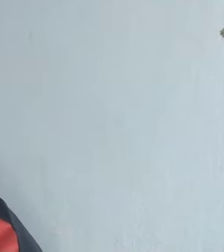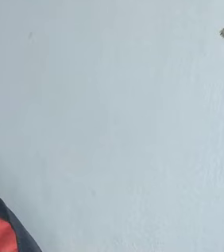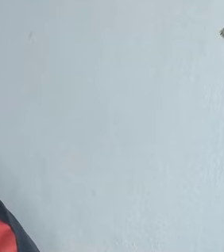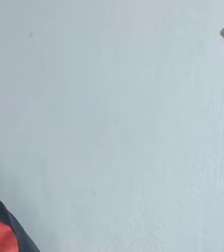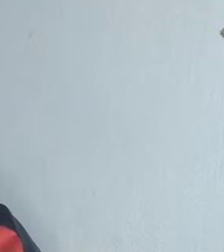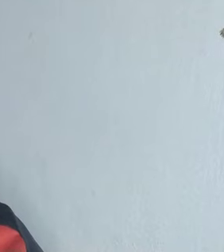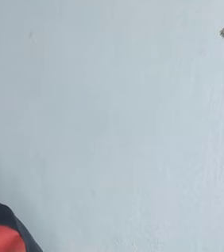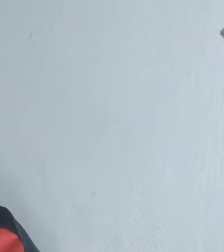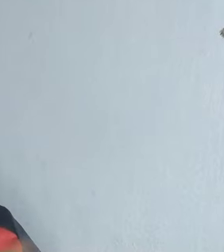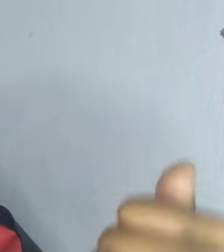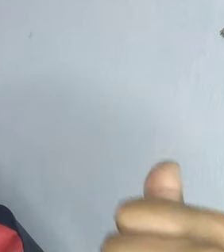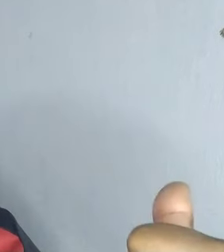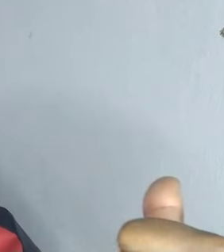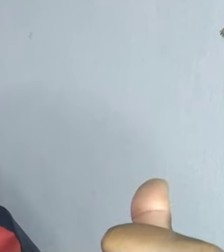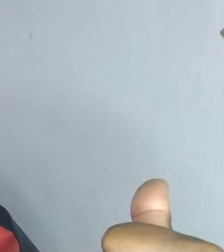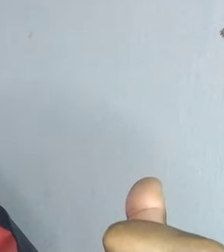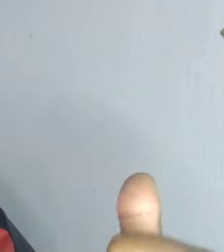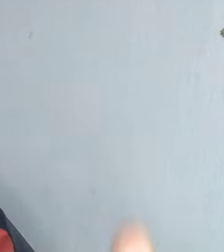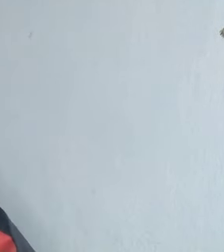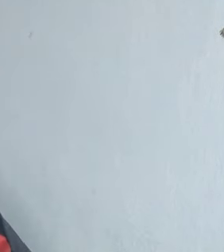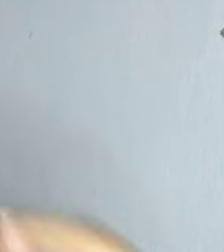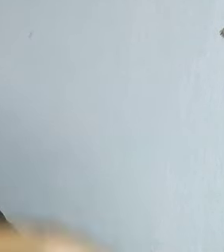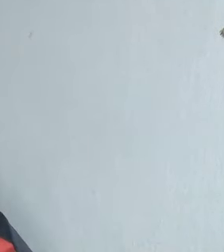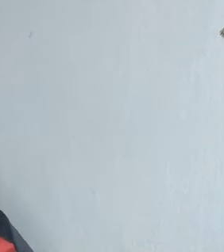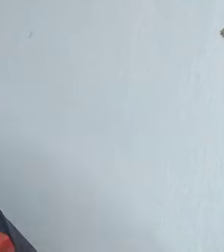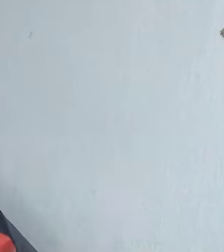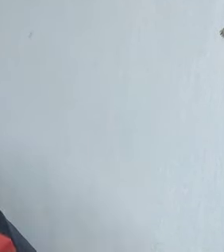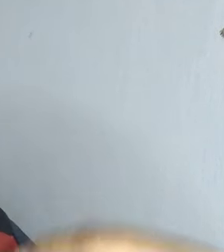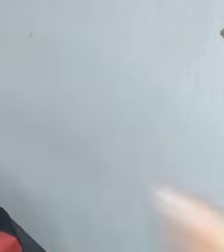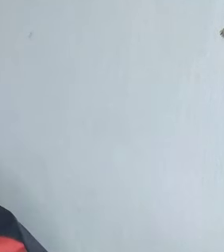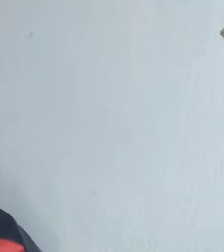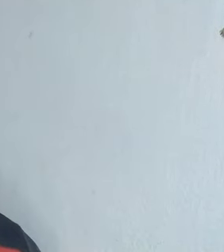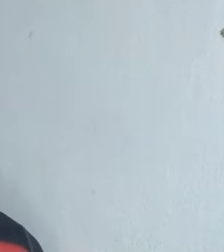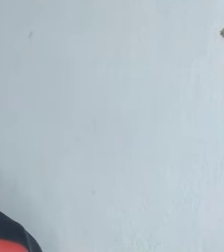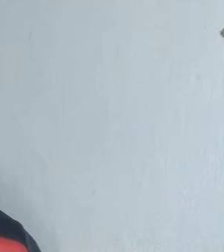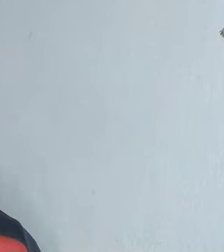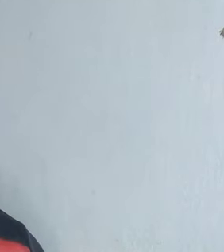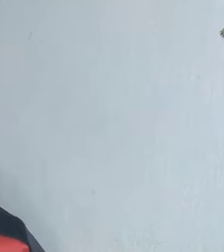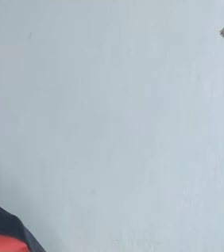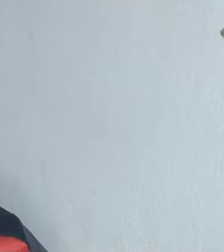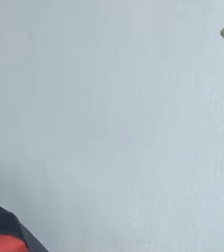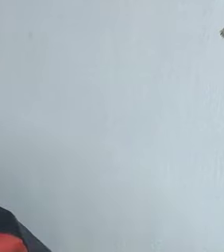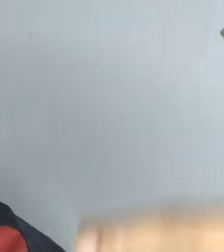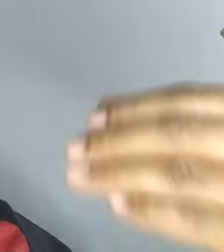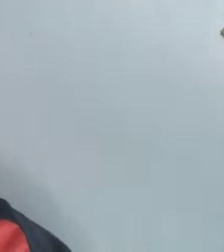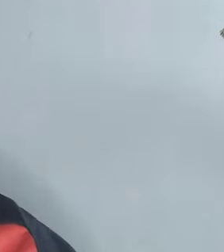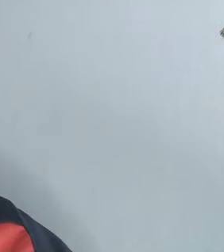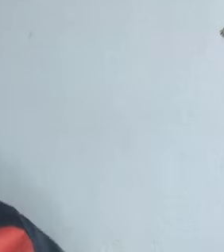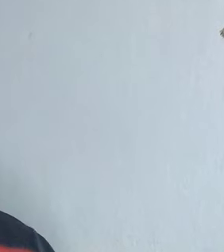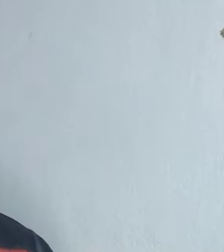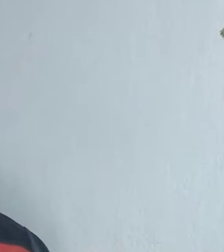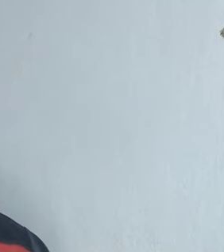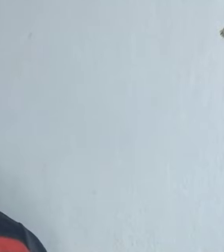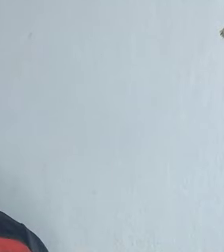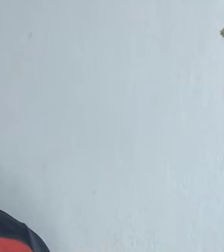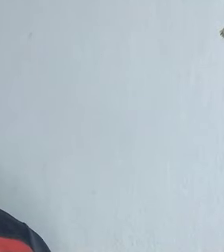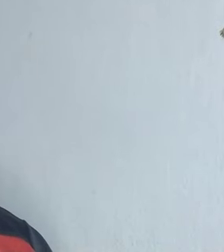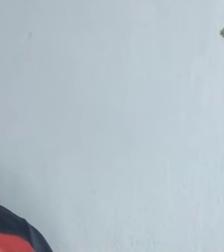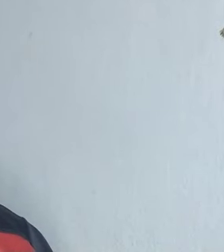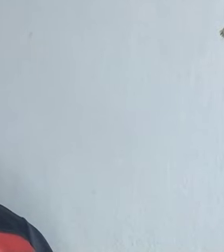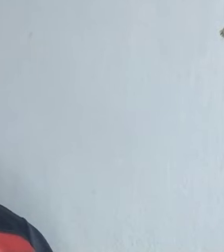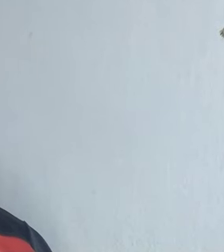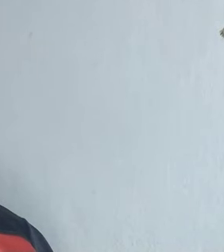tem faço minhas as palavras de Pablo não tem sentido nenhum nem um cara nesse tá com correndo ela